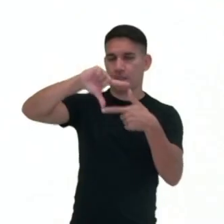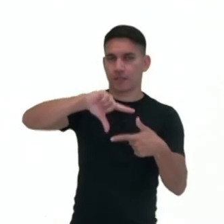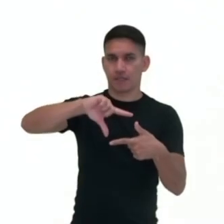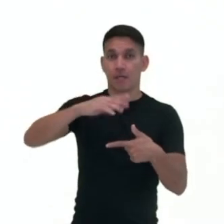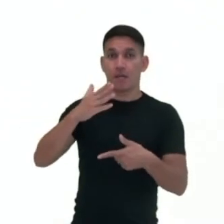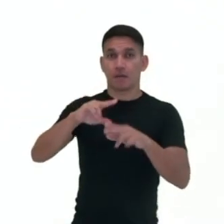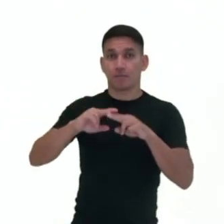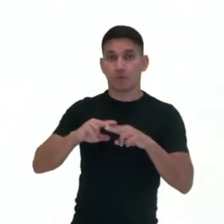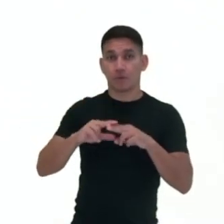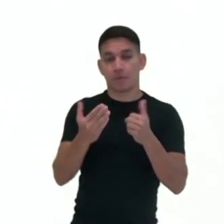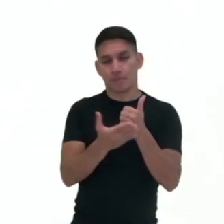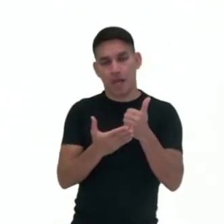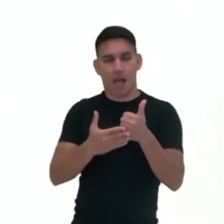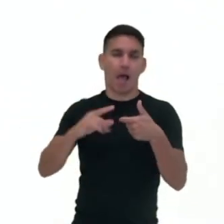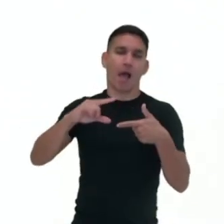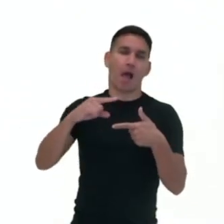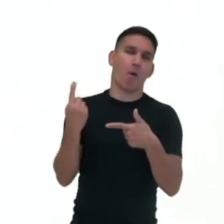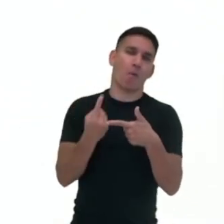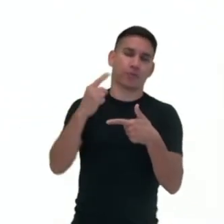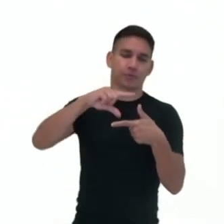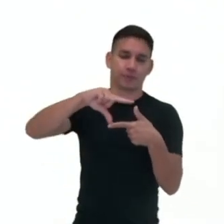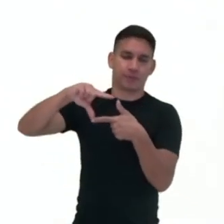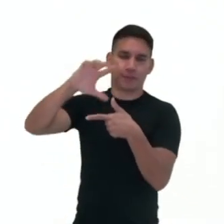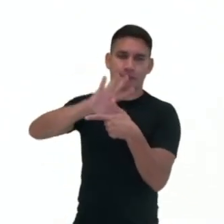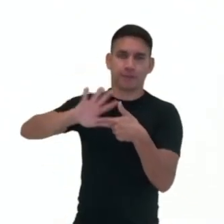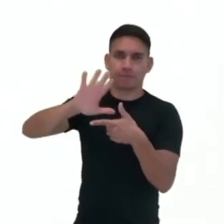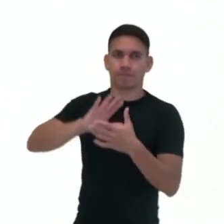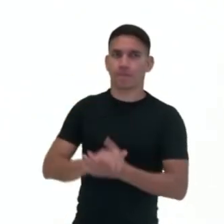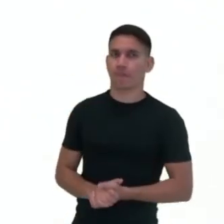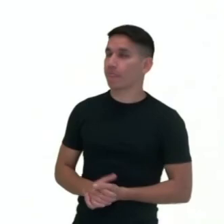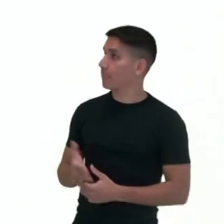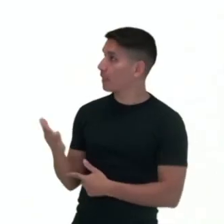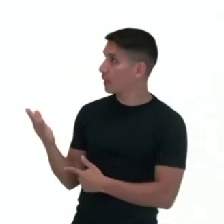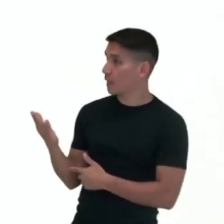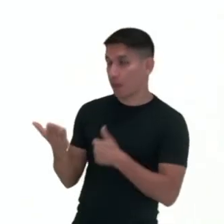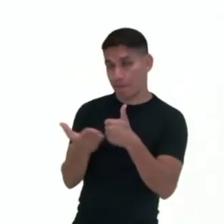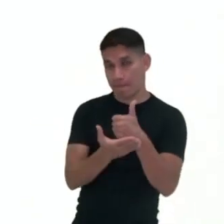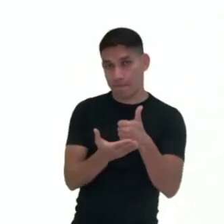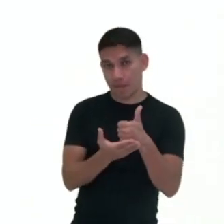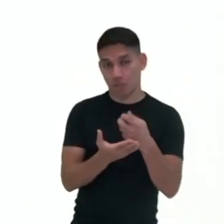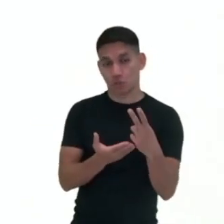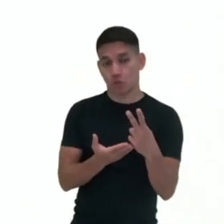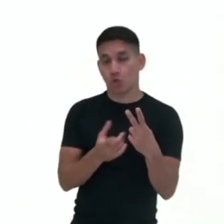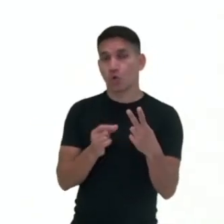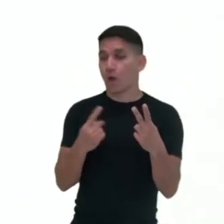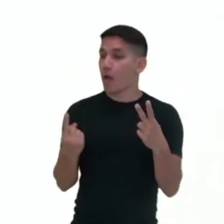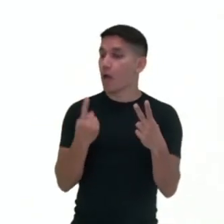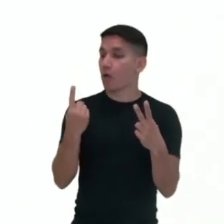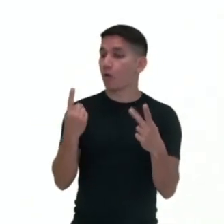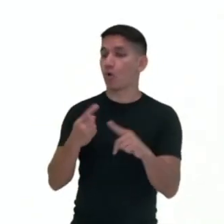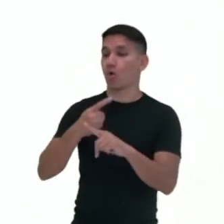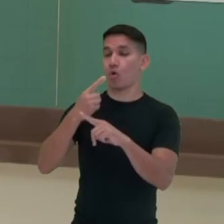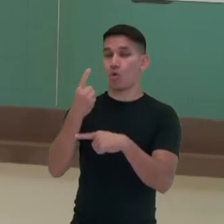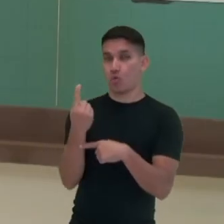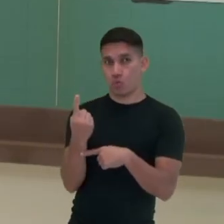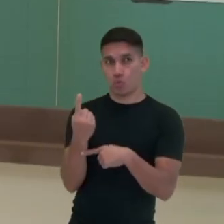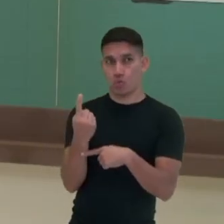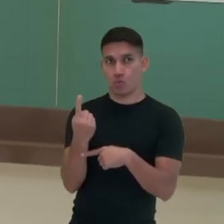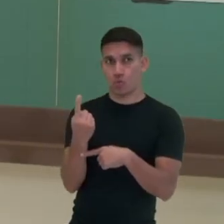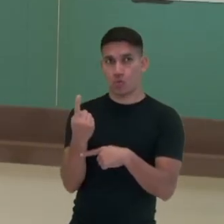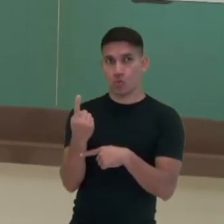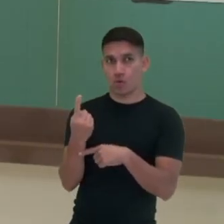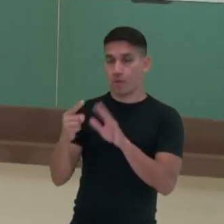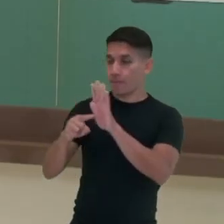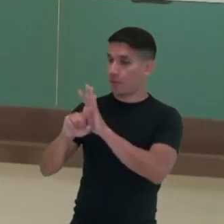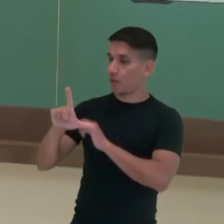é base vezes a altura. A minha base é 2 e a minha altura é 1 menos log de 3